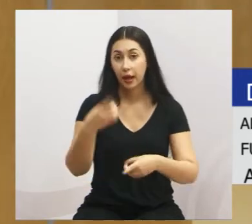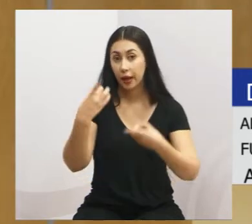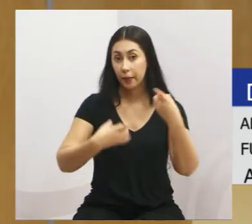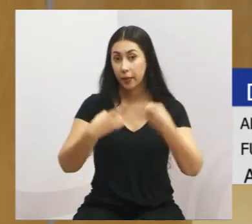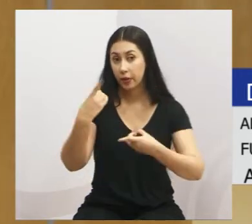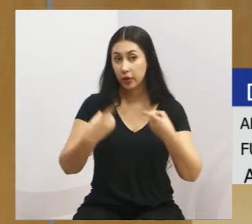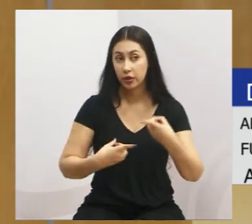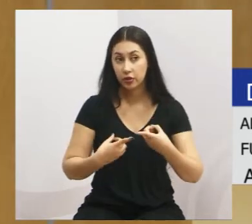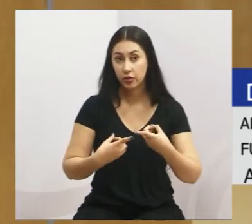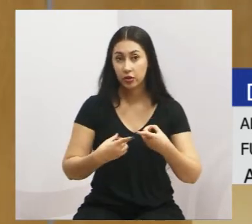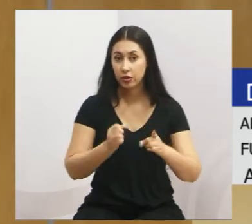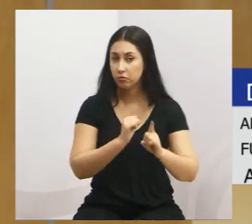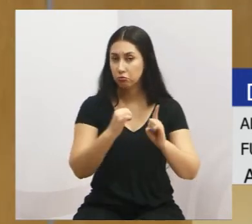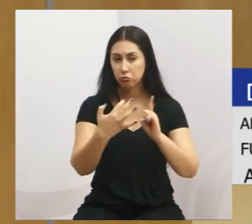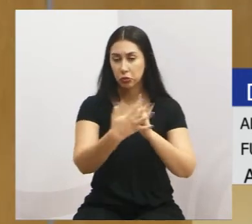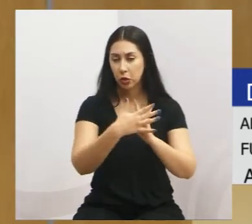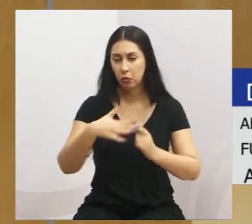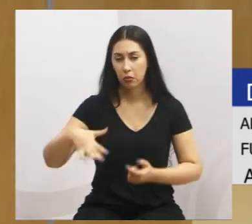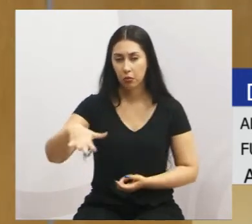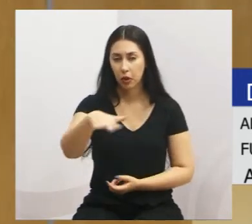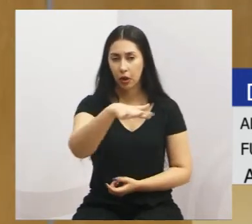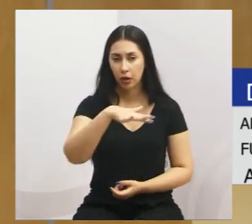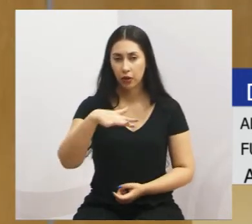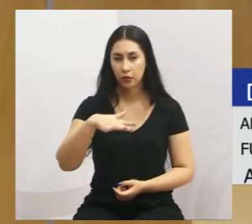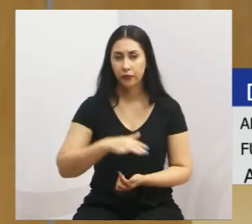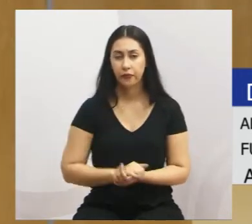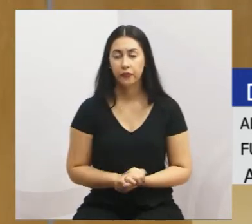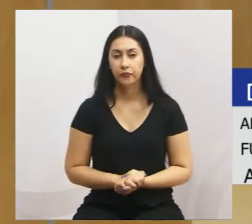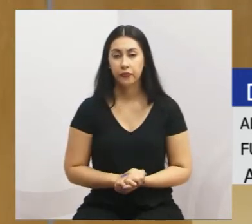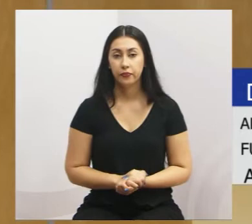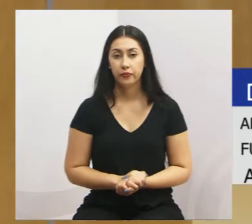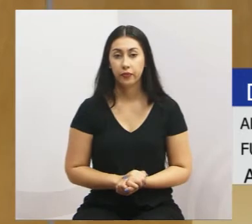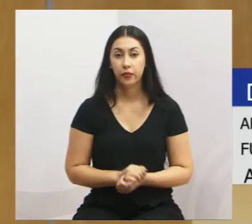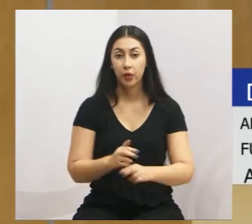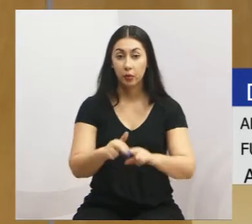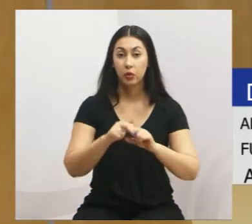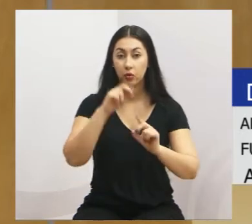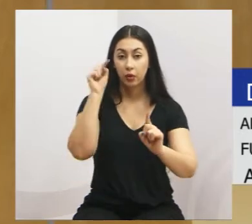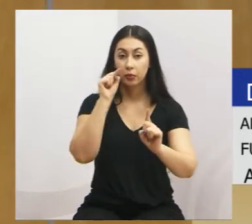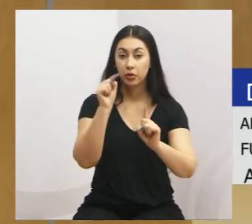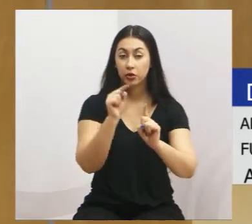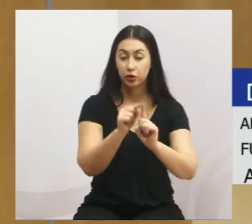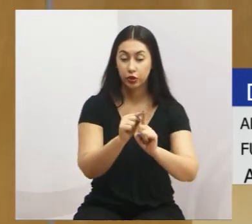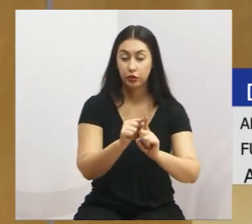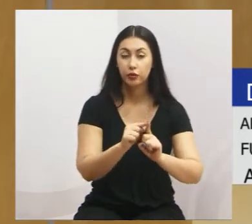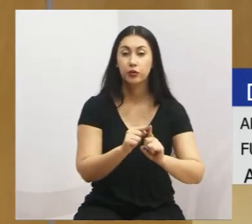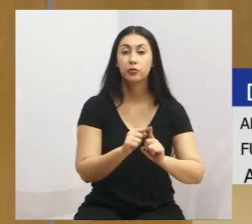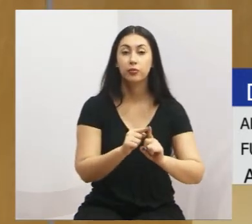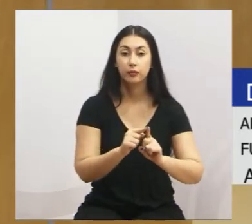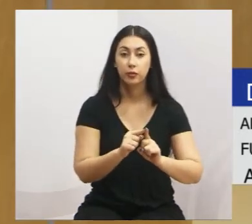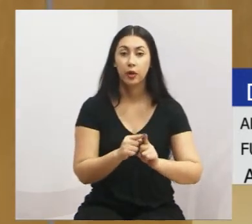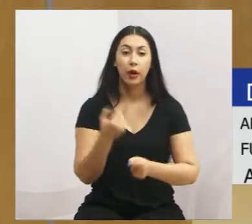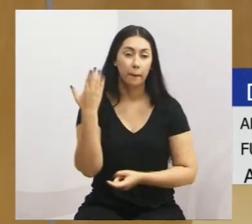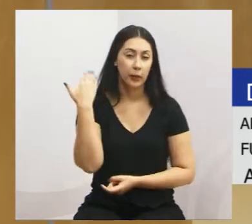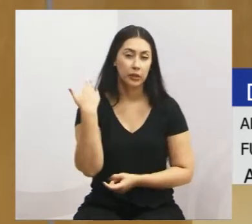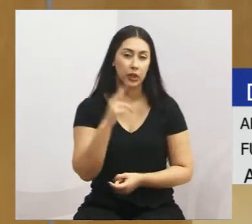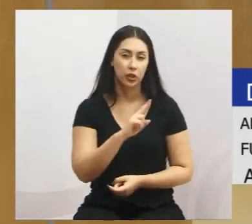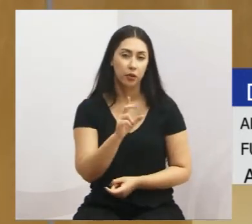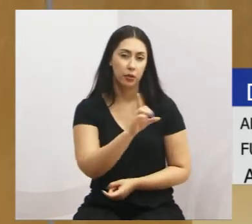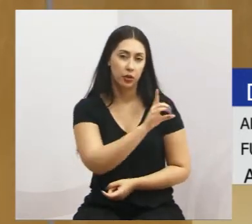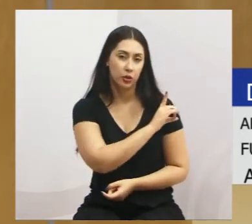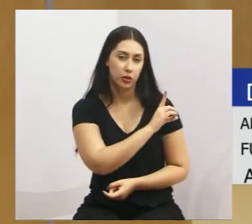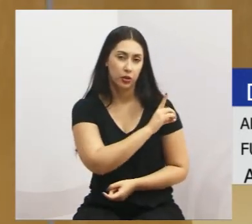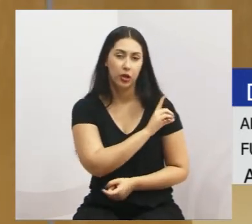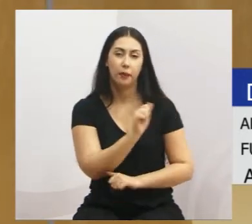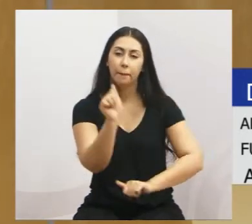de Habitação de Interesse Social. Assim, essa estruturação visa atribuir à Diretoria de Habitação, antiga Diretoria de Articulação e